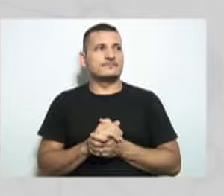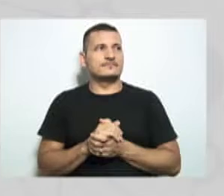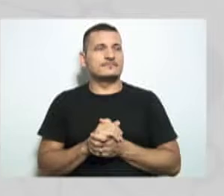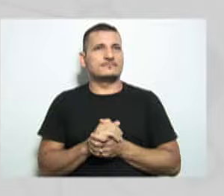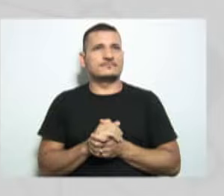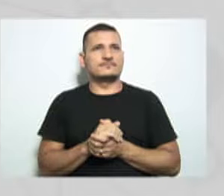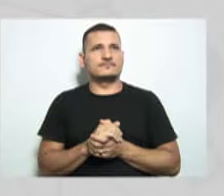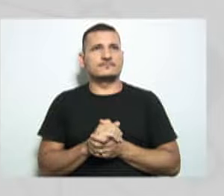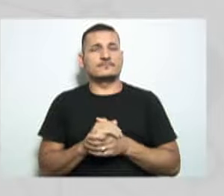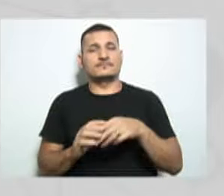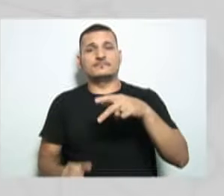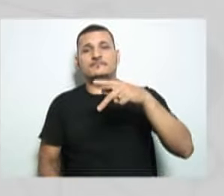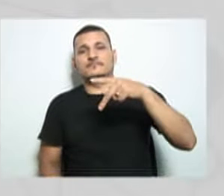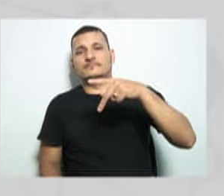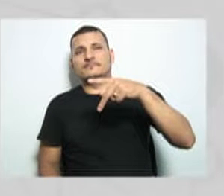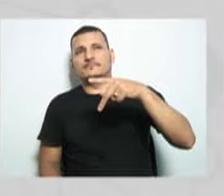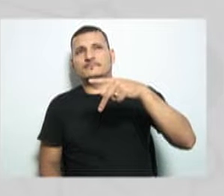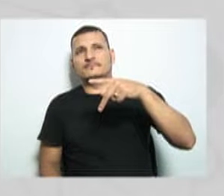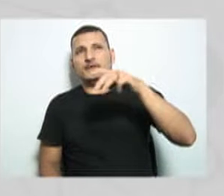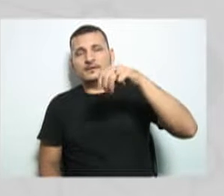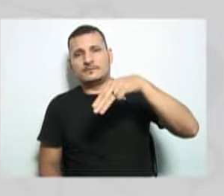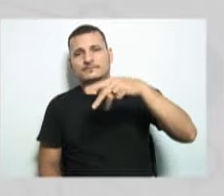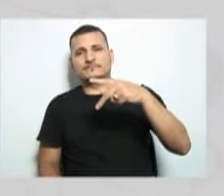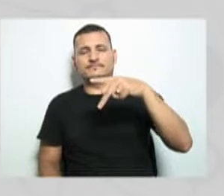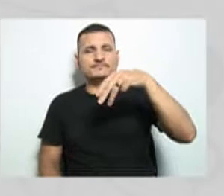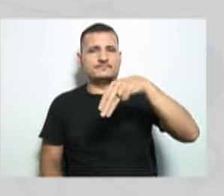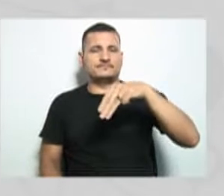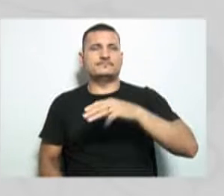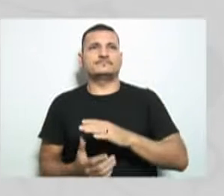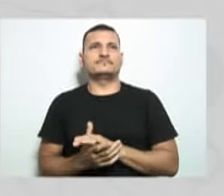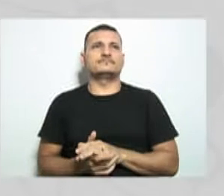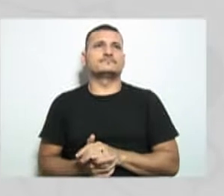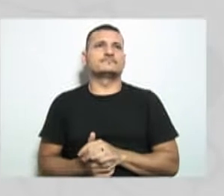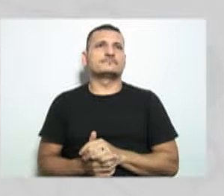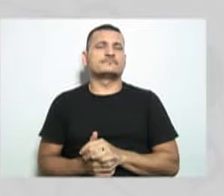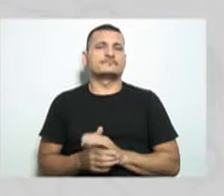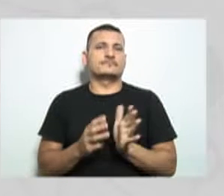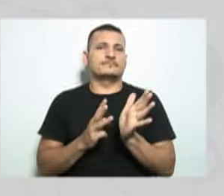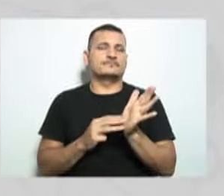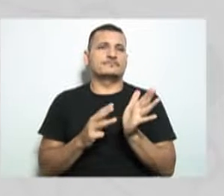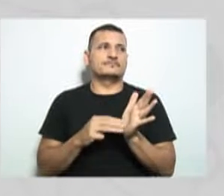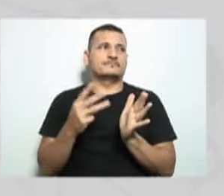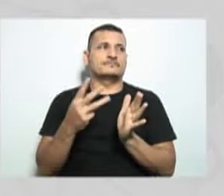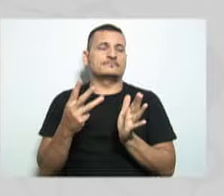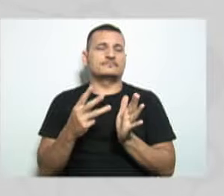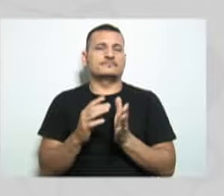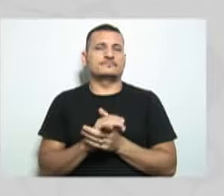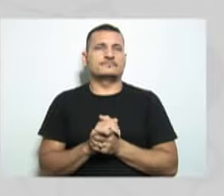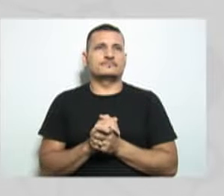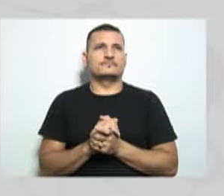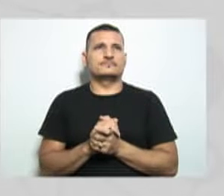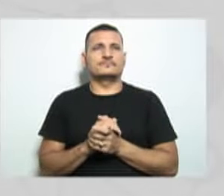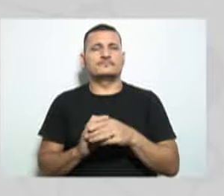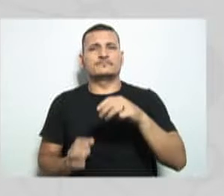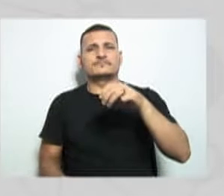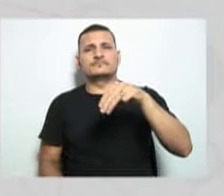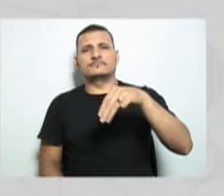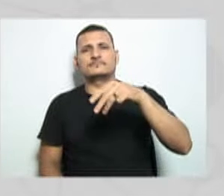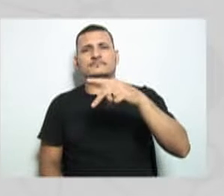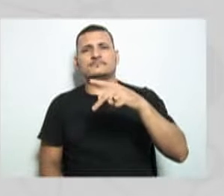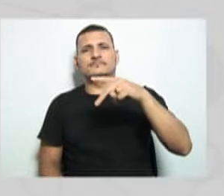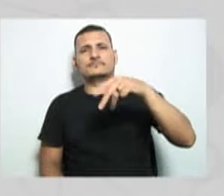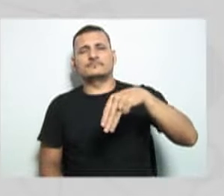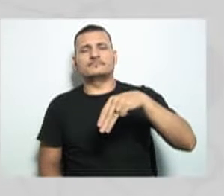para a média ponderada. Vamos aqui no slide conhecer o nosso terceiro método de custeio. Por esse método, os estoques são avaliados